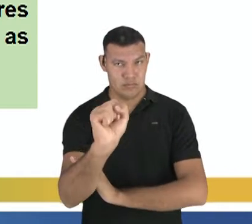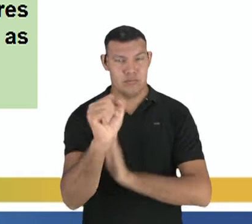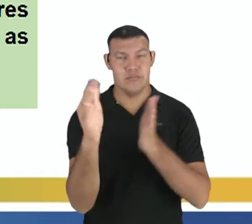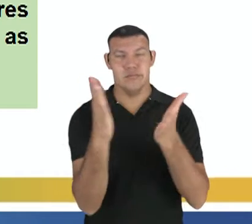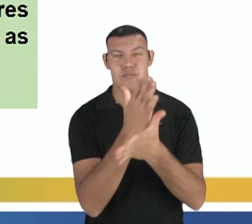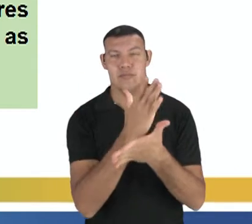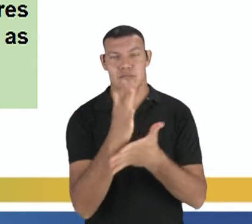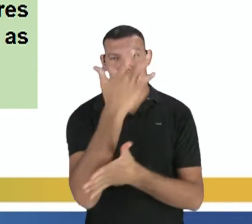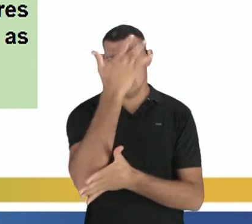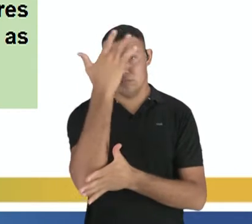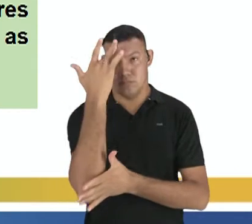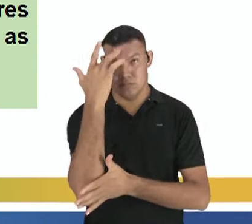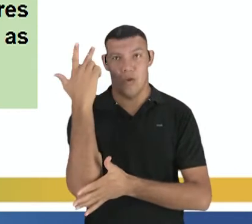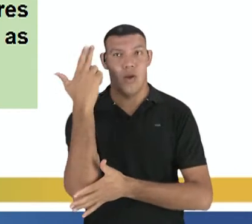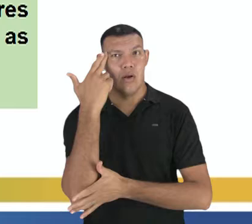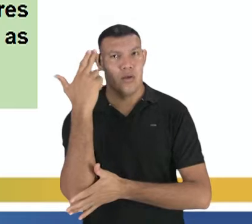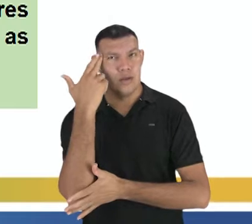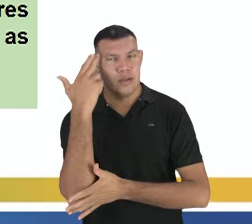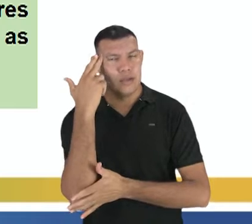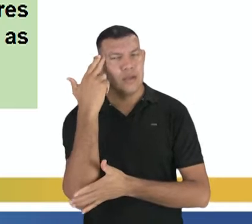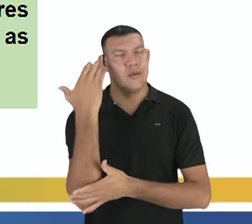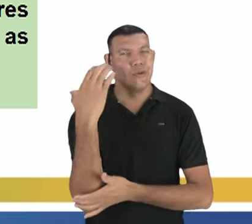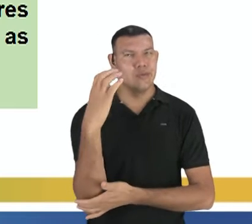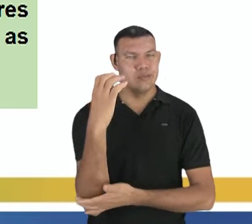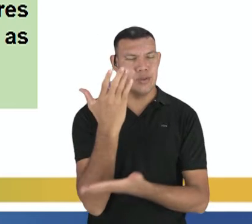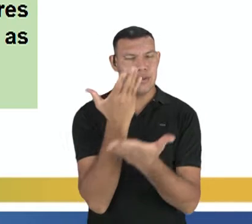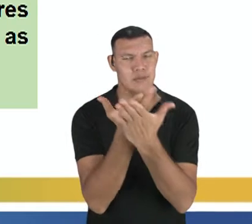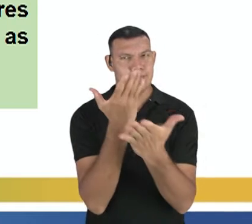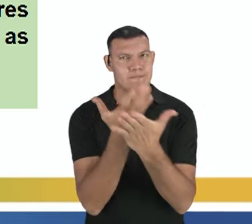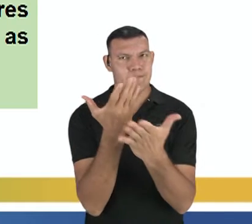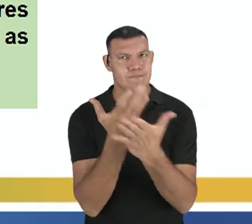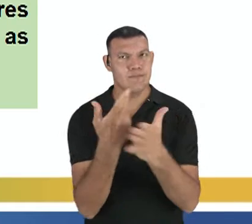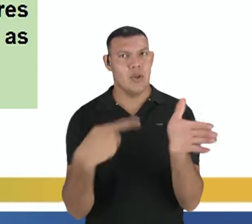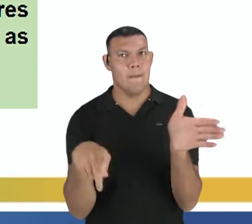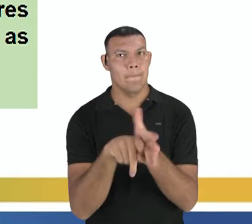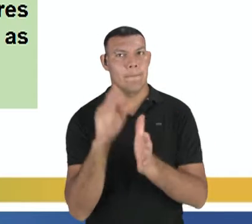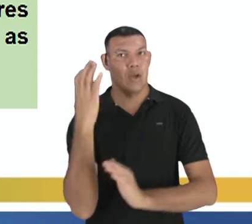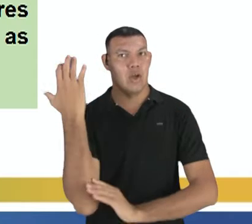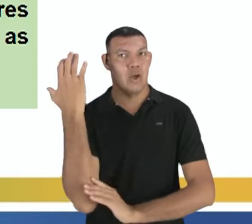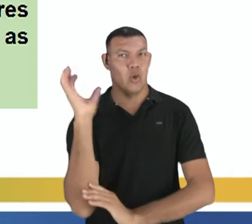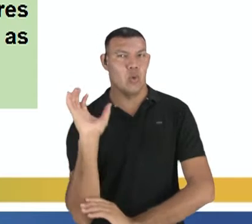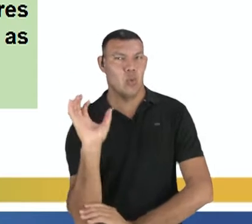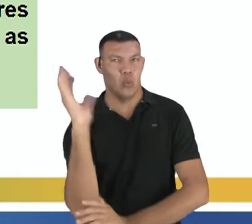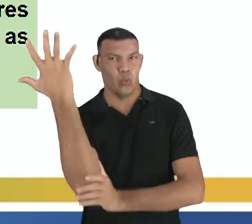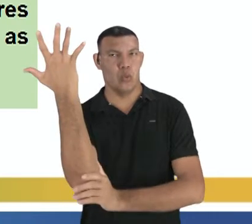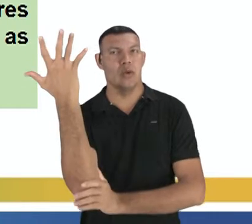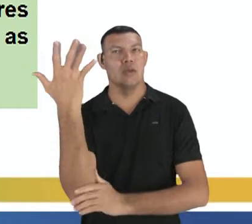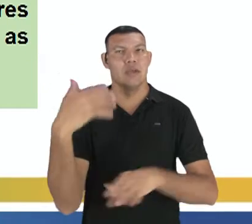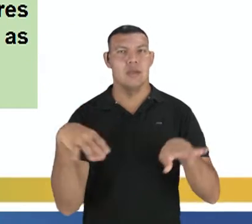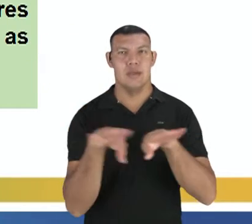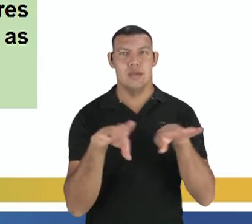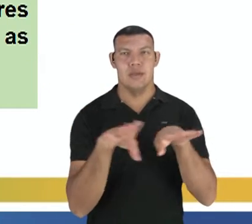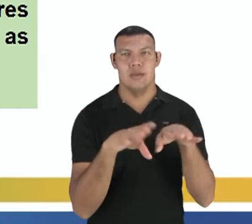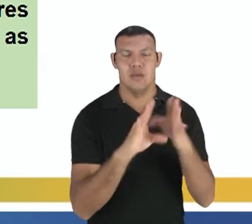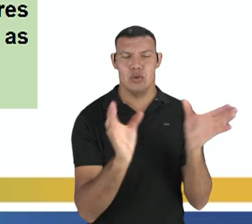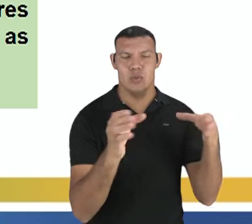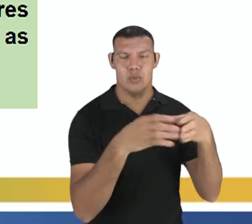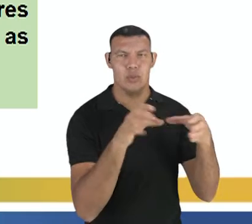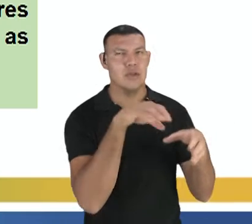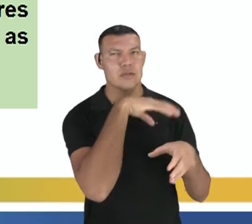alguns naturalistas, cientistas que estudavam os fenômenos da natureza e as espécies que existiam